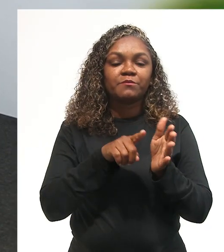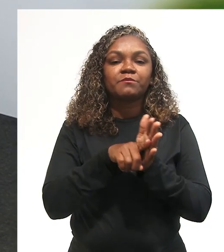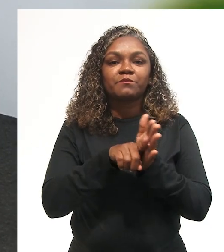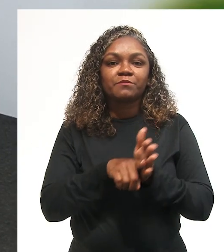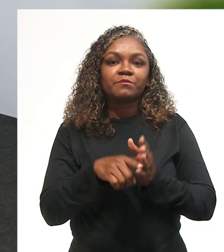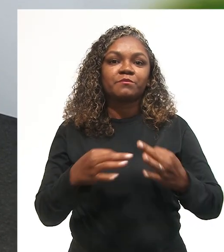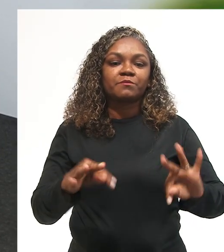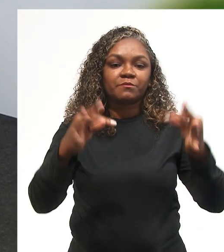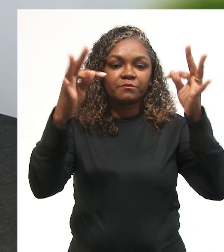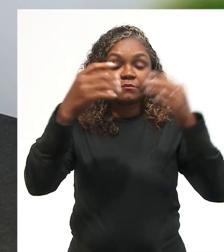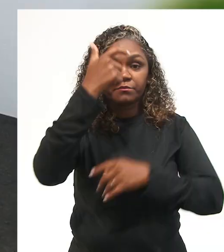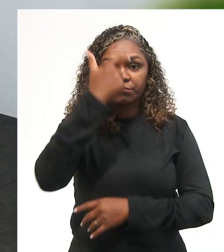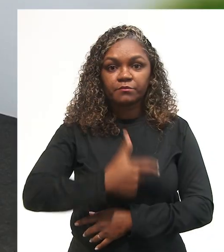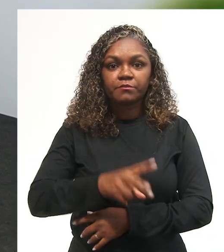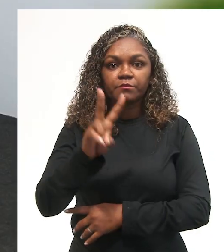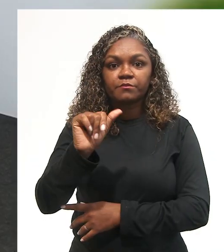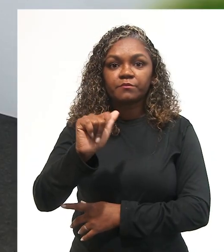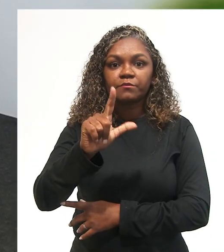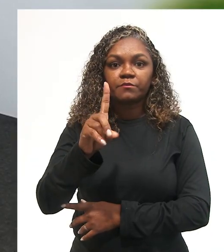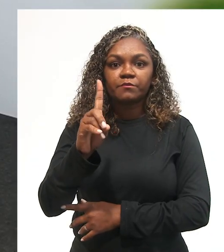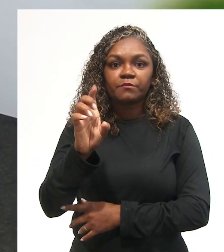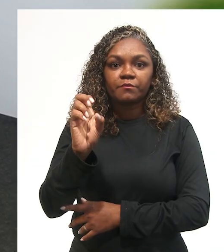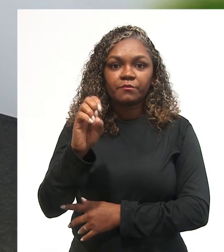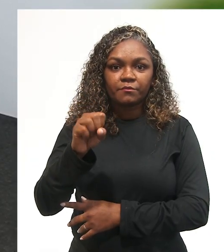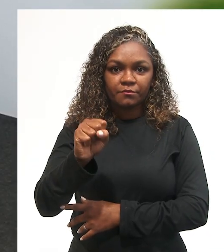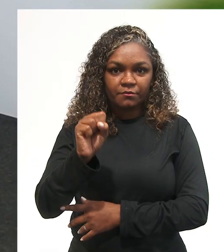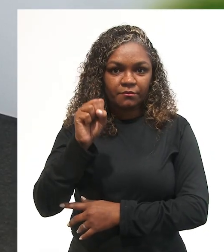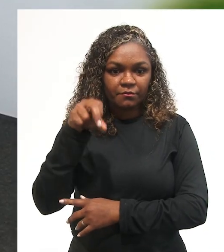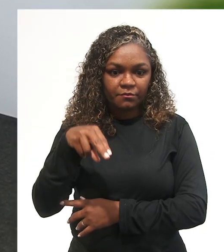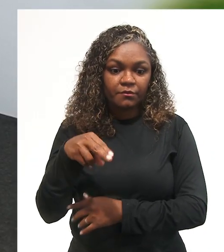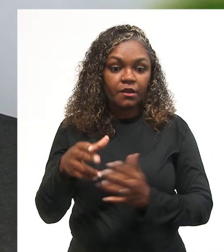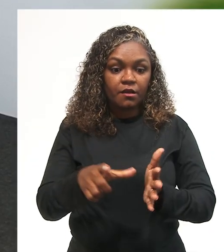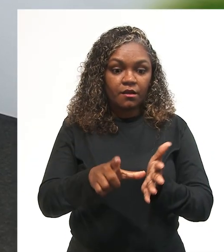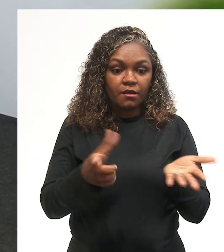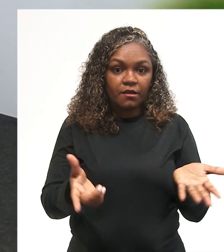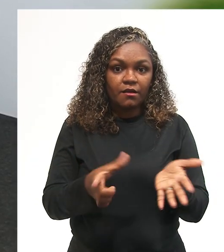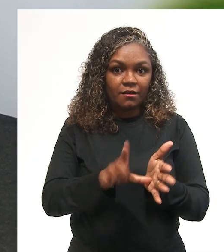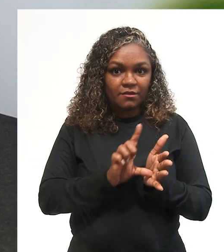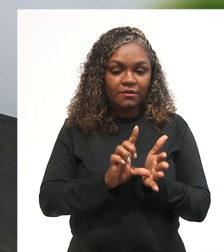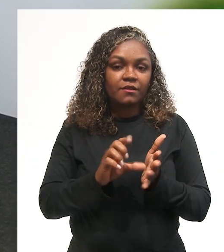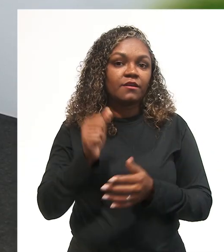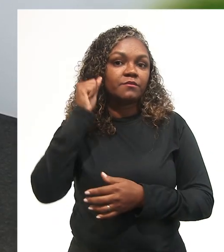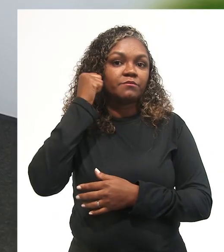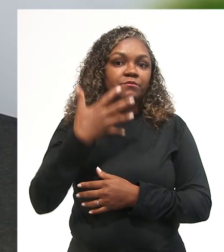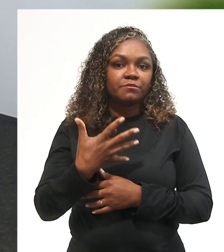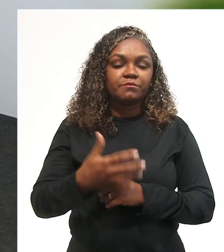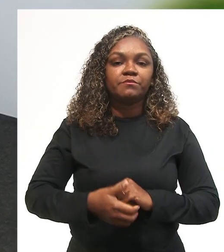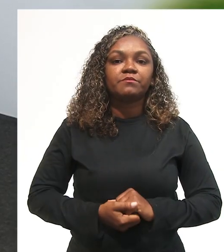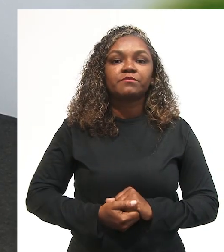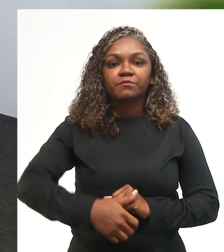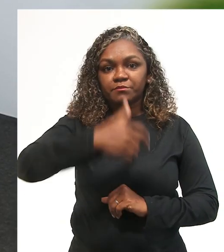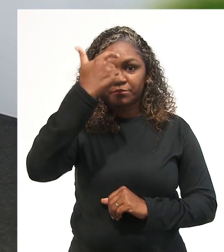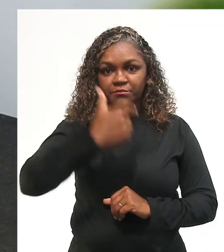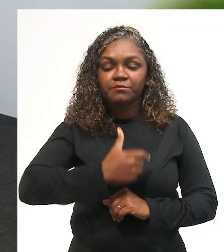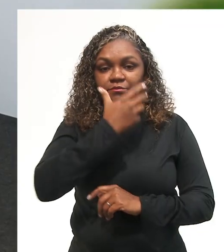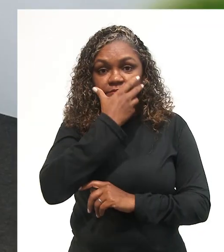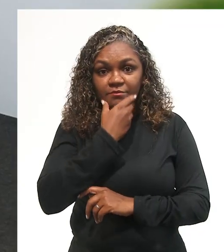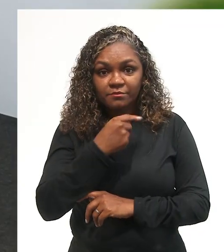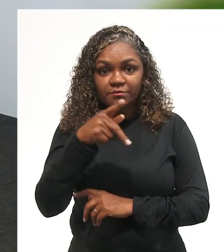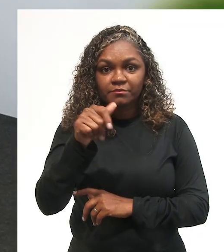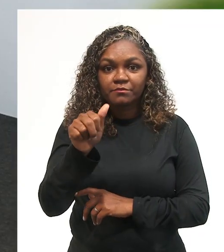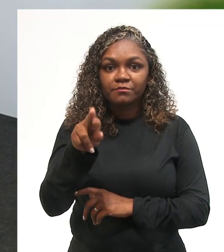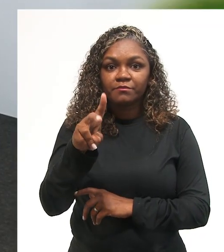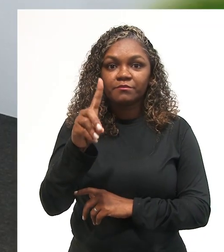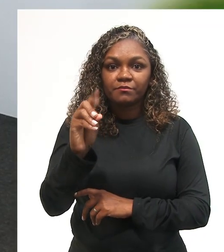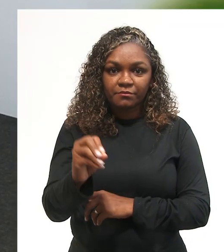Científico-Tecnológica. Eu sou o professor Valdes Amaro Lima e antes de começar a nossa aula eu vou fazer a minha audiodescrição. Sou um homem pardo